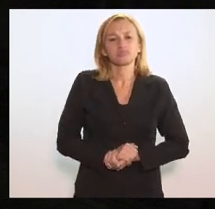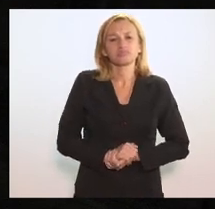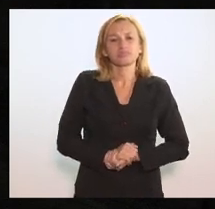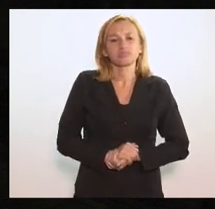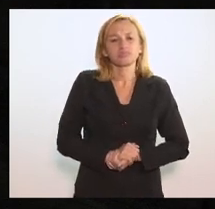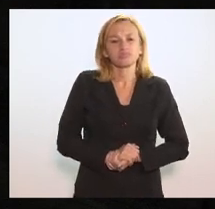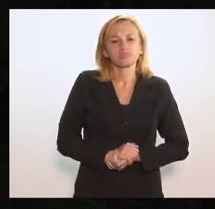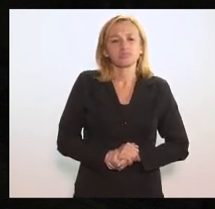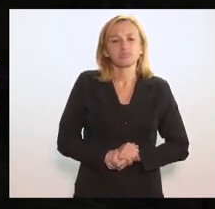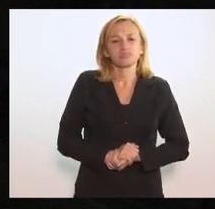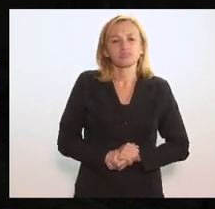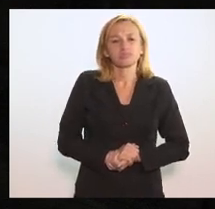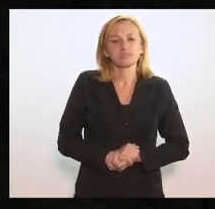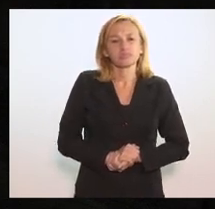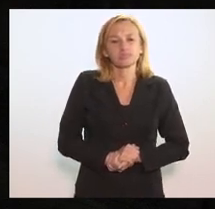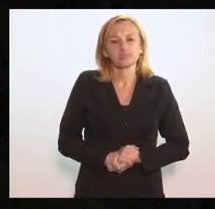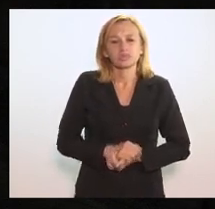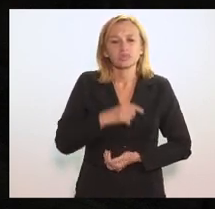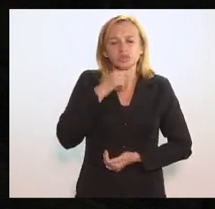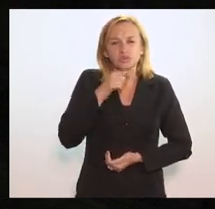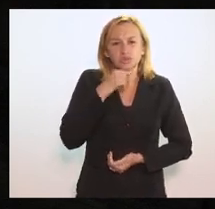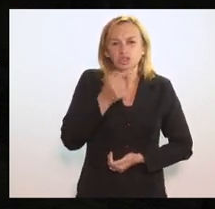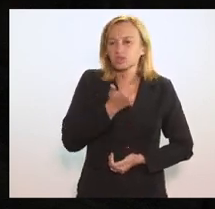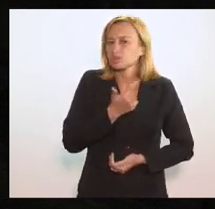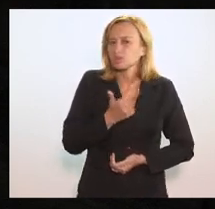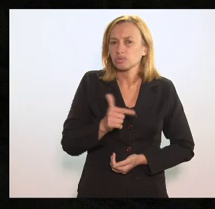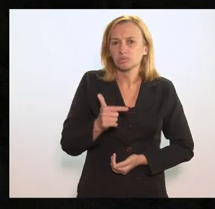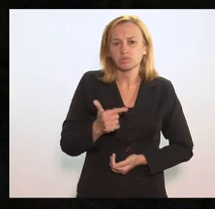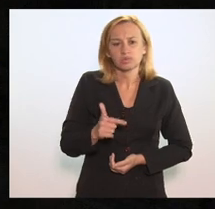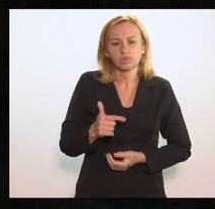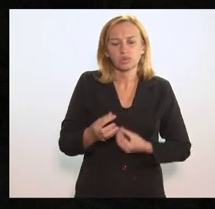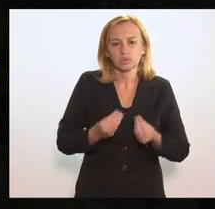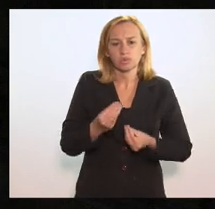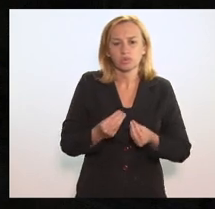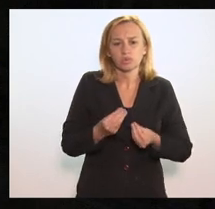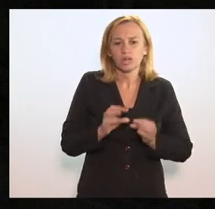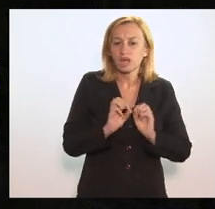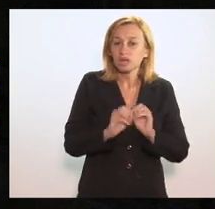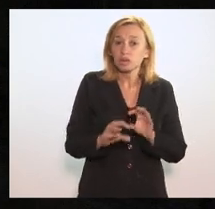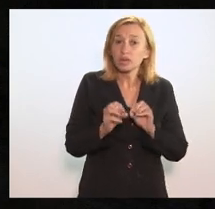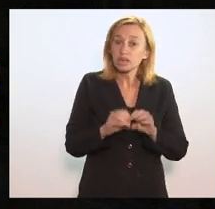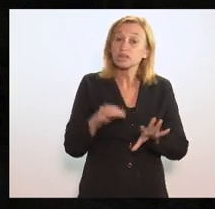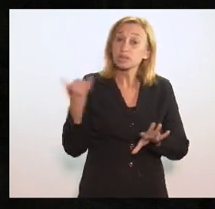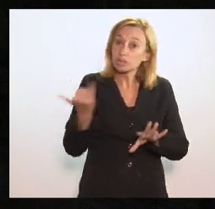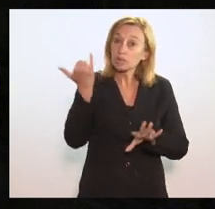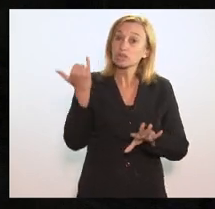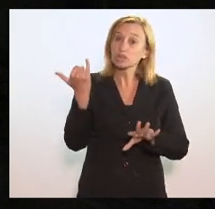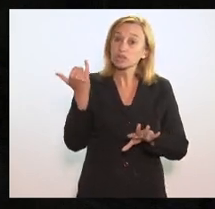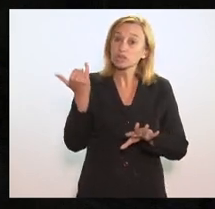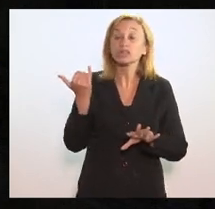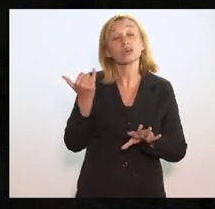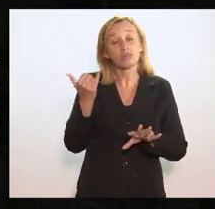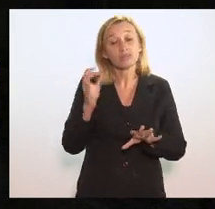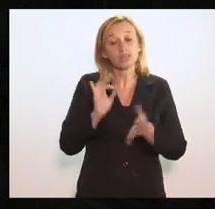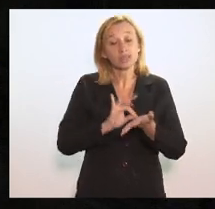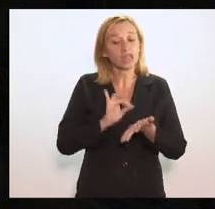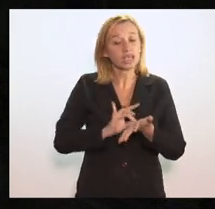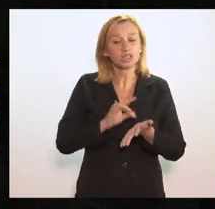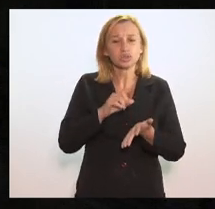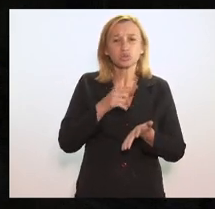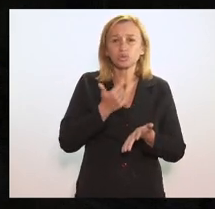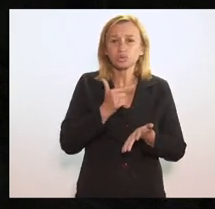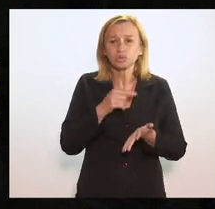não possa duvidar da importância da educação para as crianças. Não há